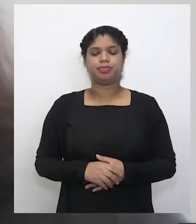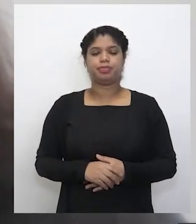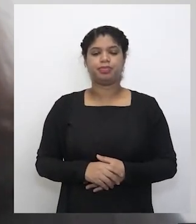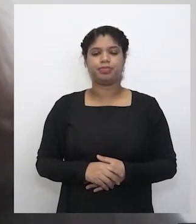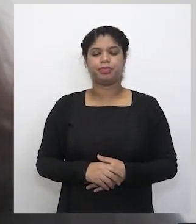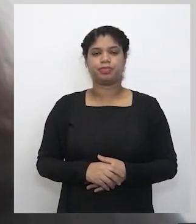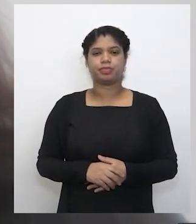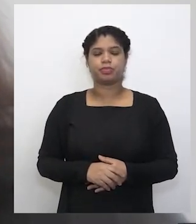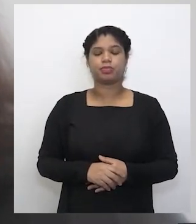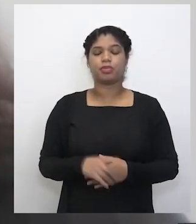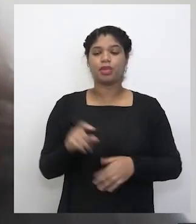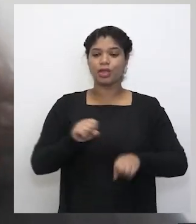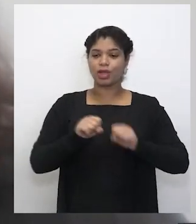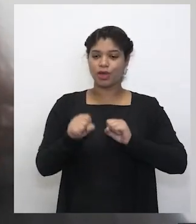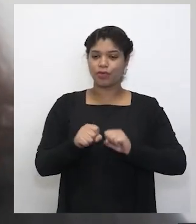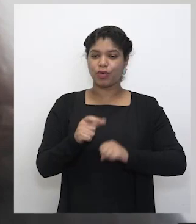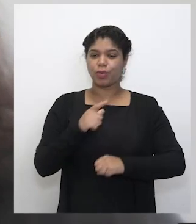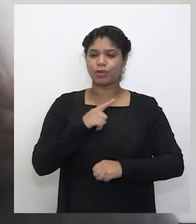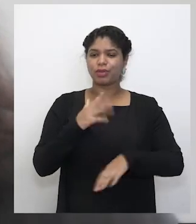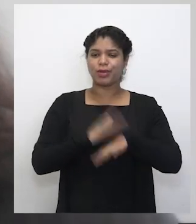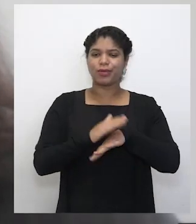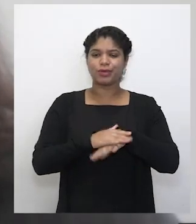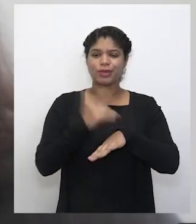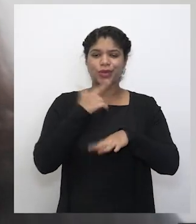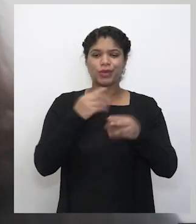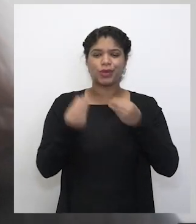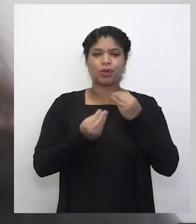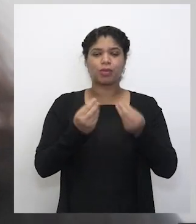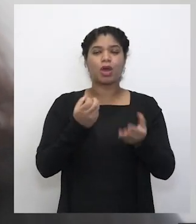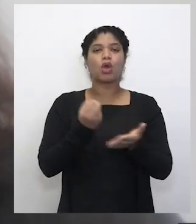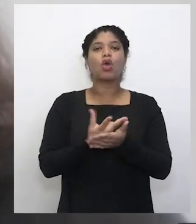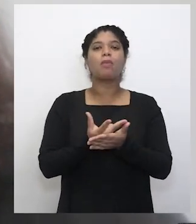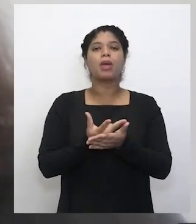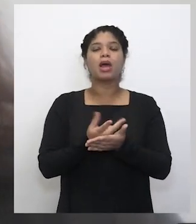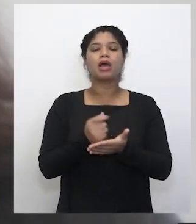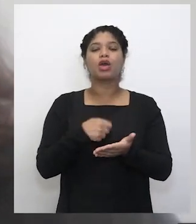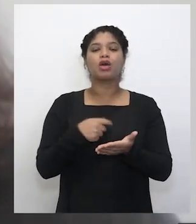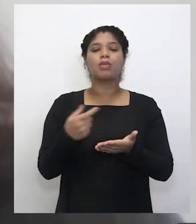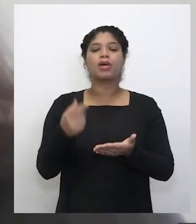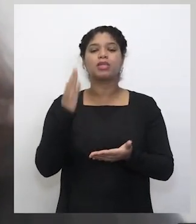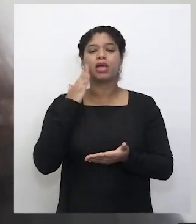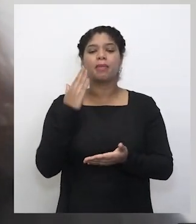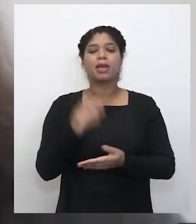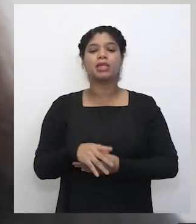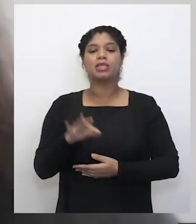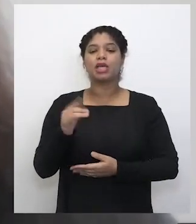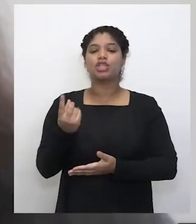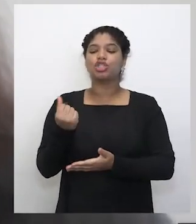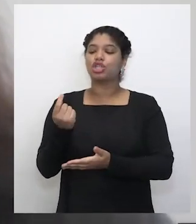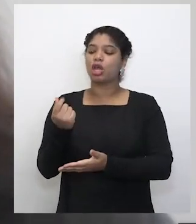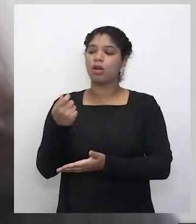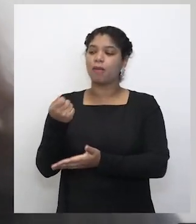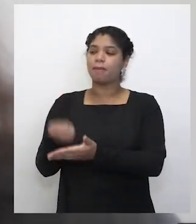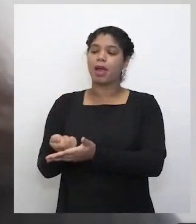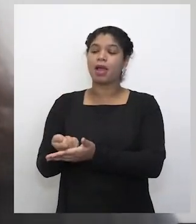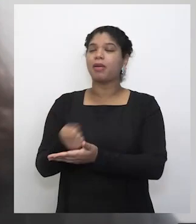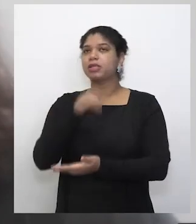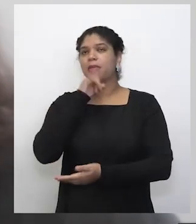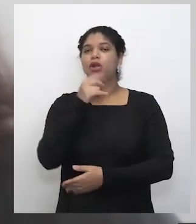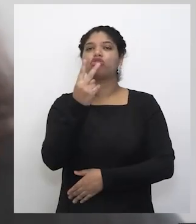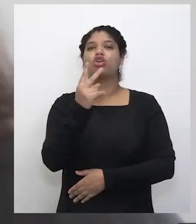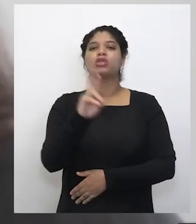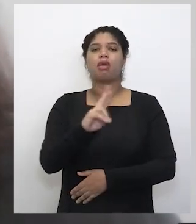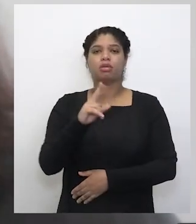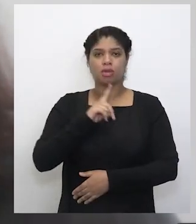da formação, como que a gente faz para poder comprar o troco, quanto que volta de troco, se eu tenho R$2,